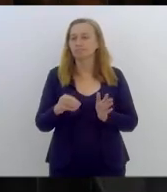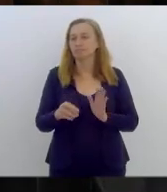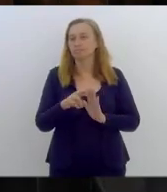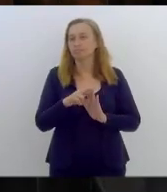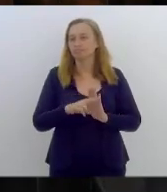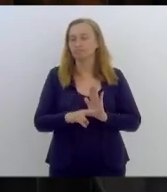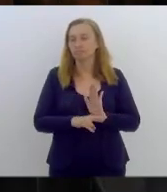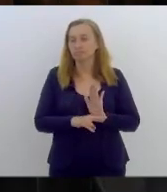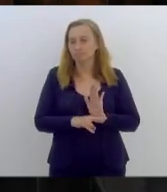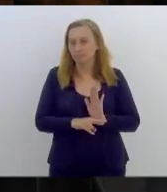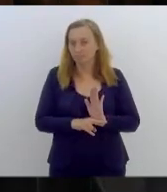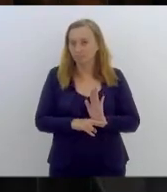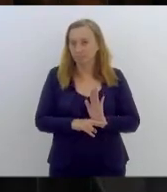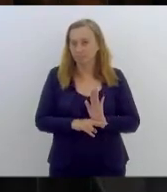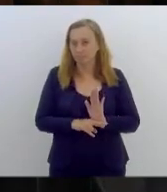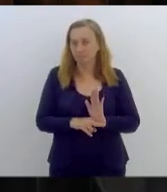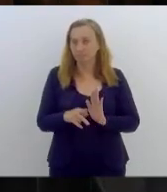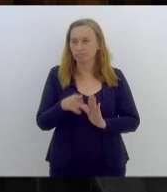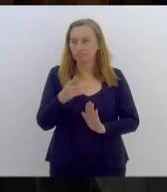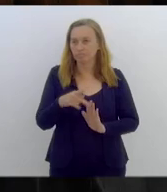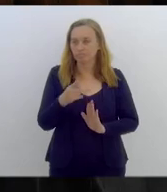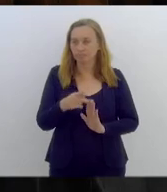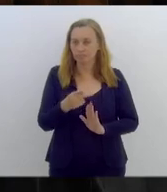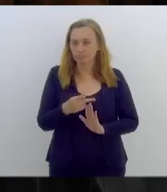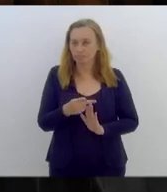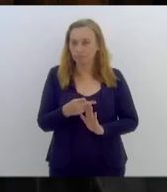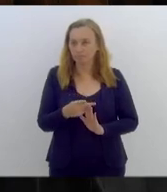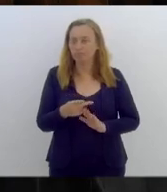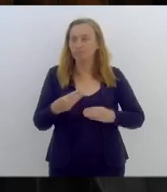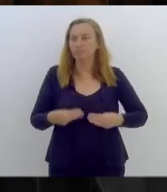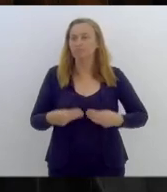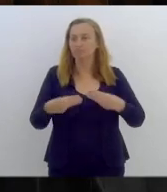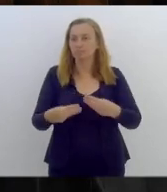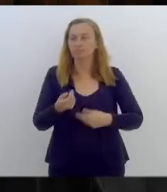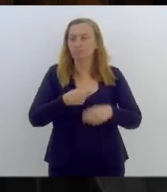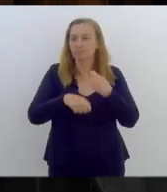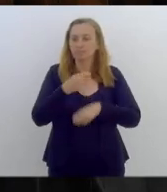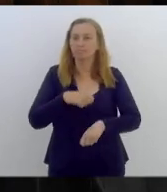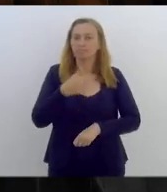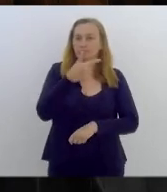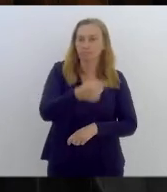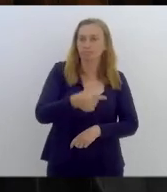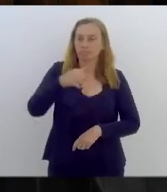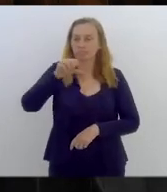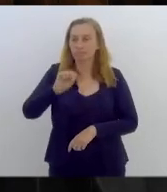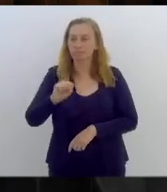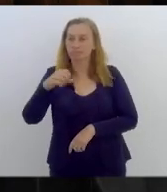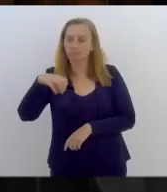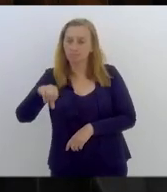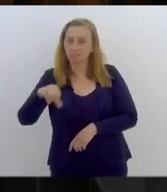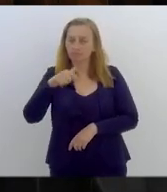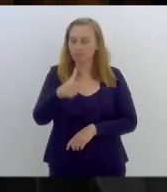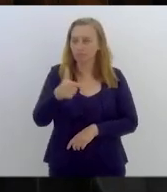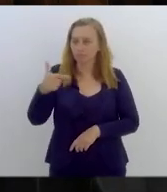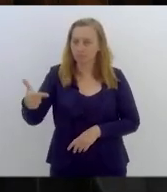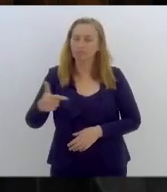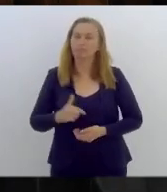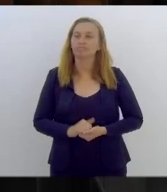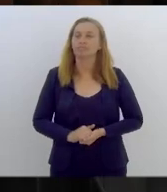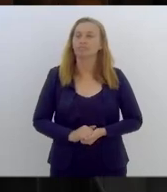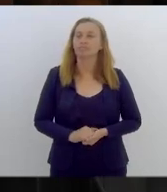pela portaria do Ministério da economia 789 de 22 que